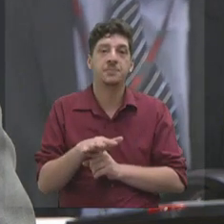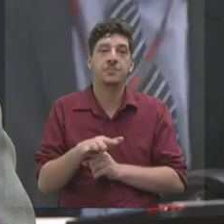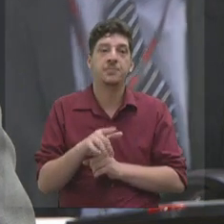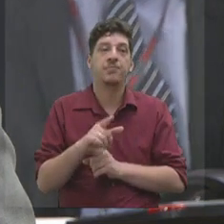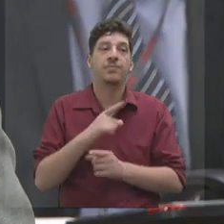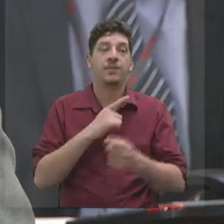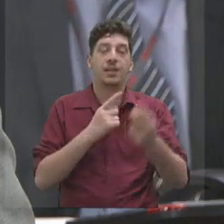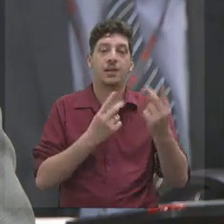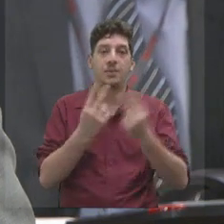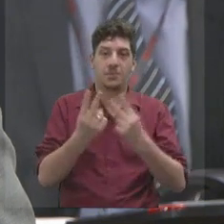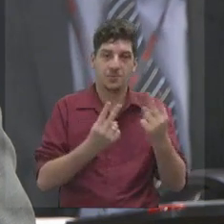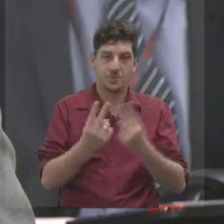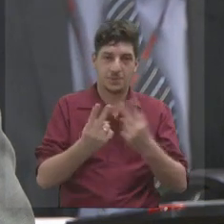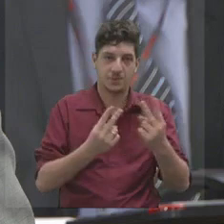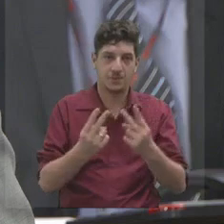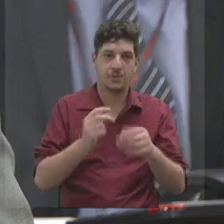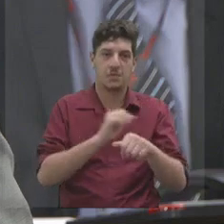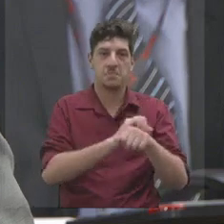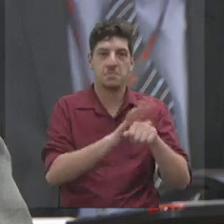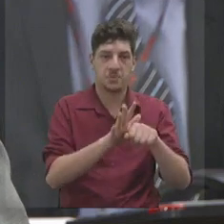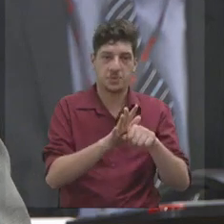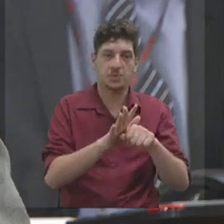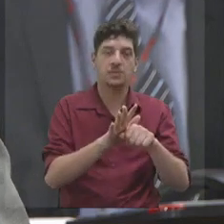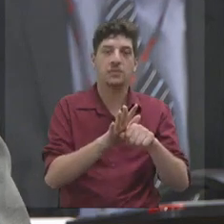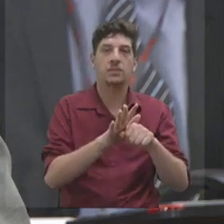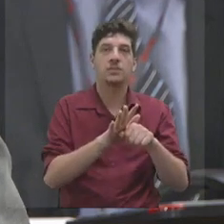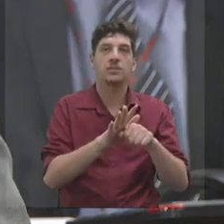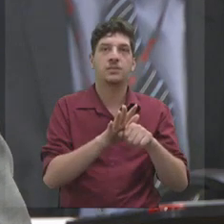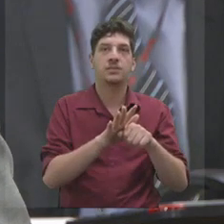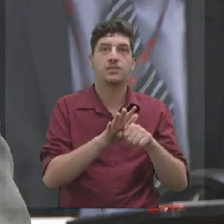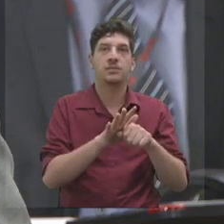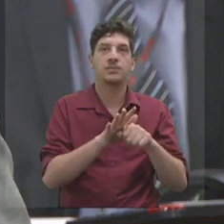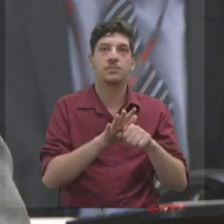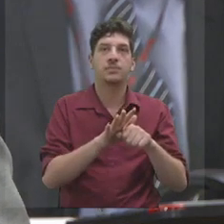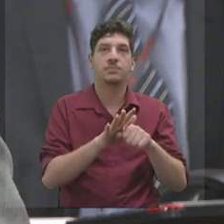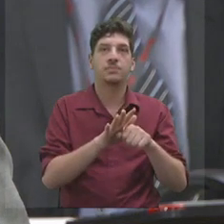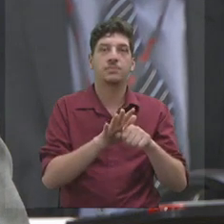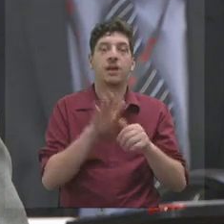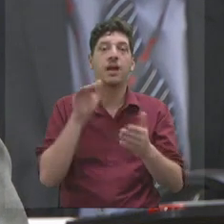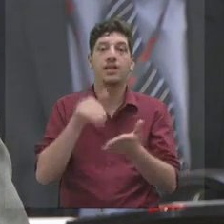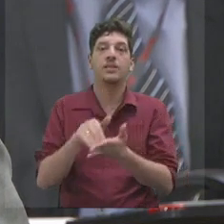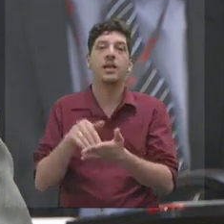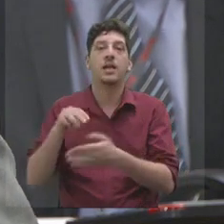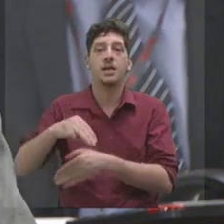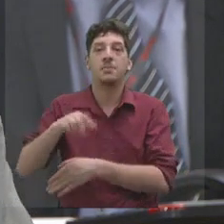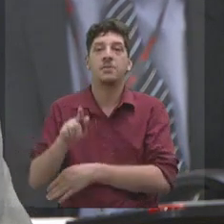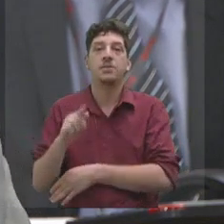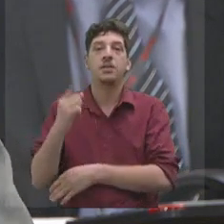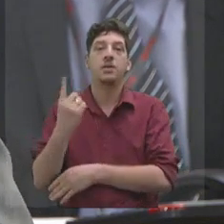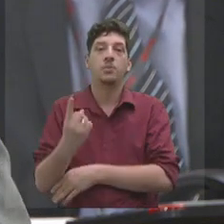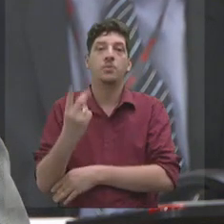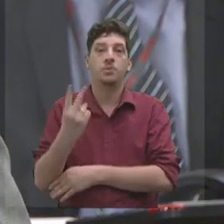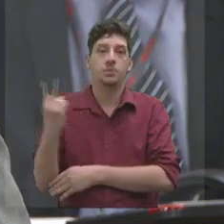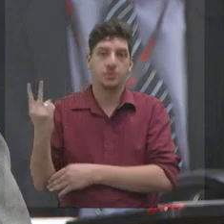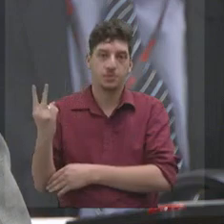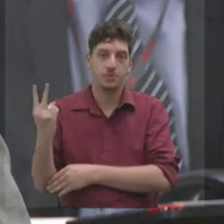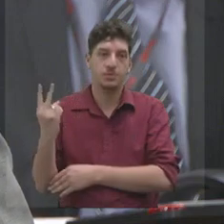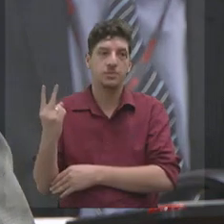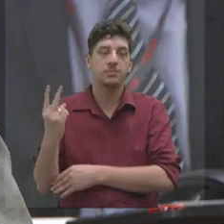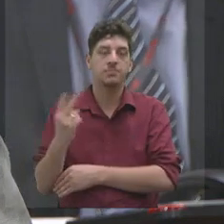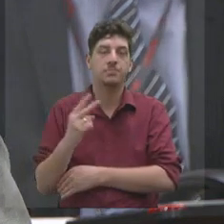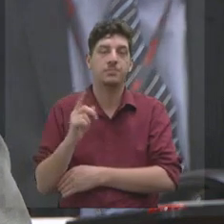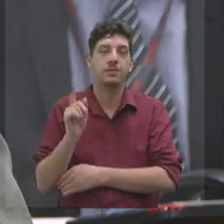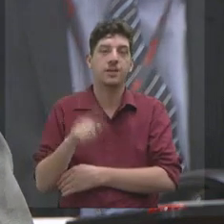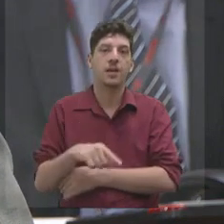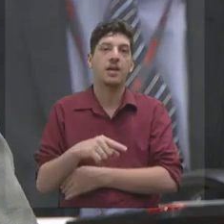de Montes Claros né a MG 122 que liga né